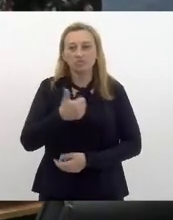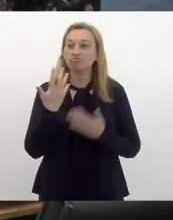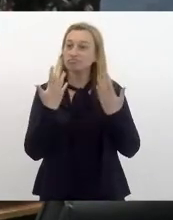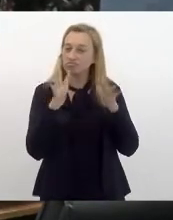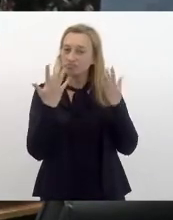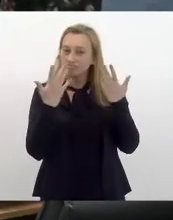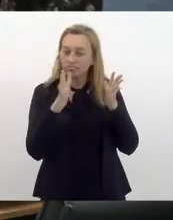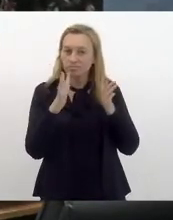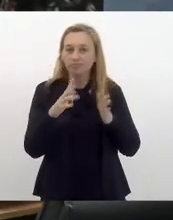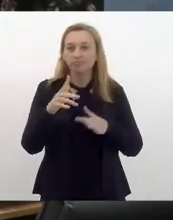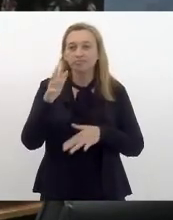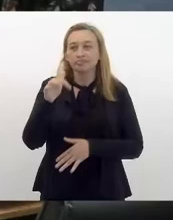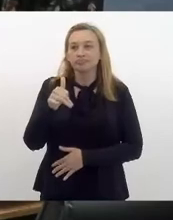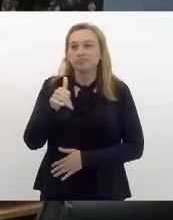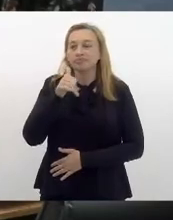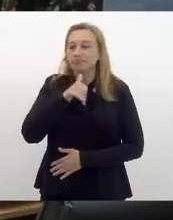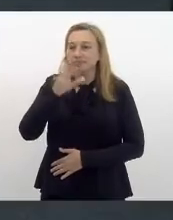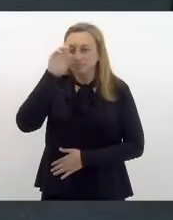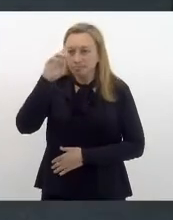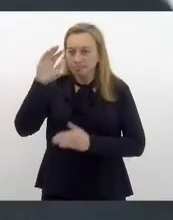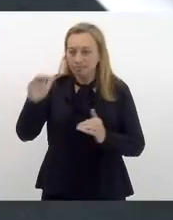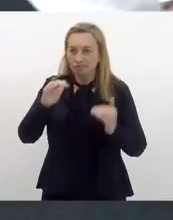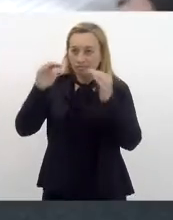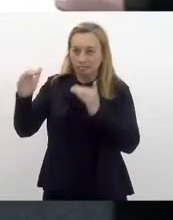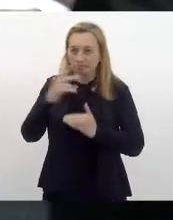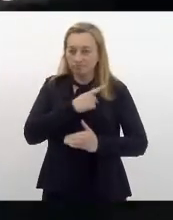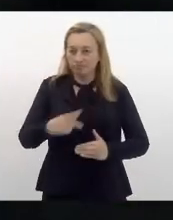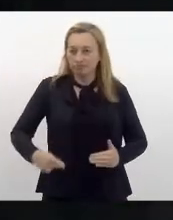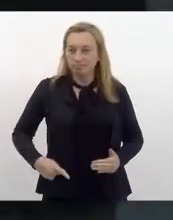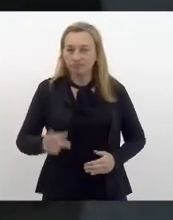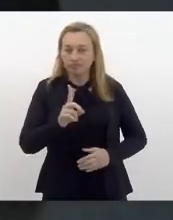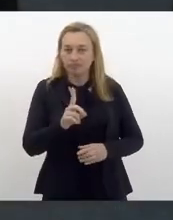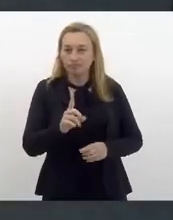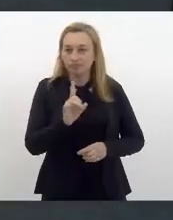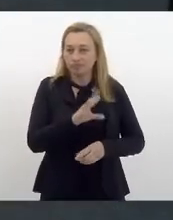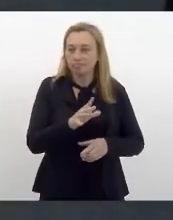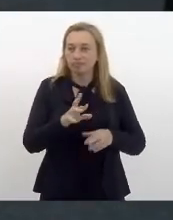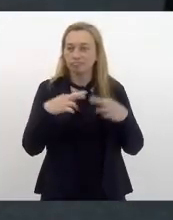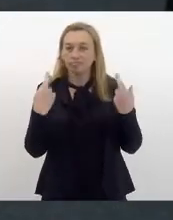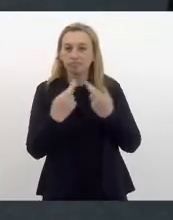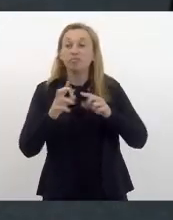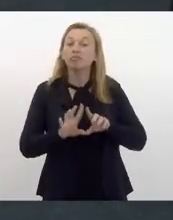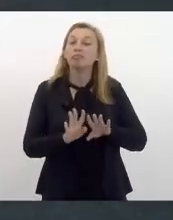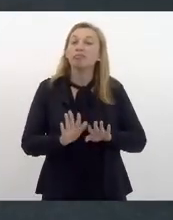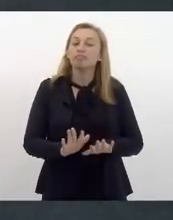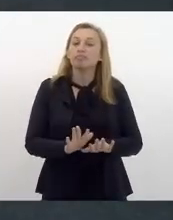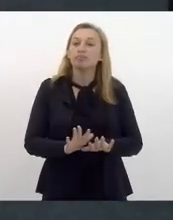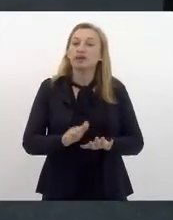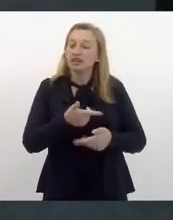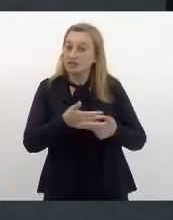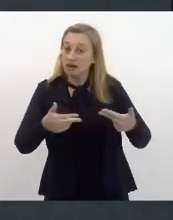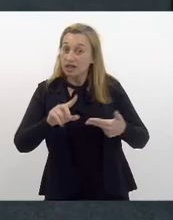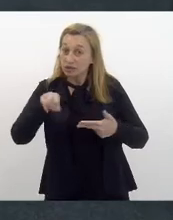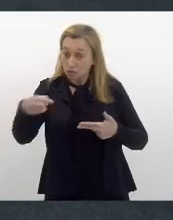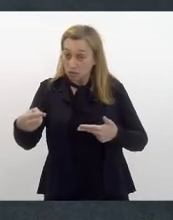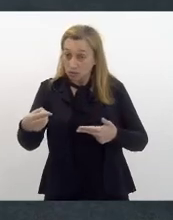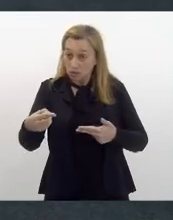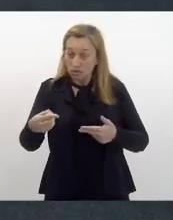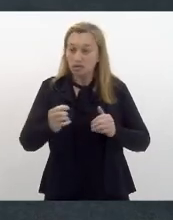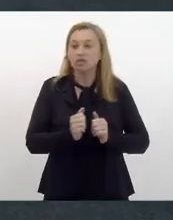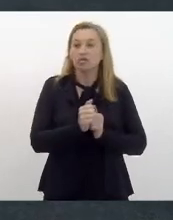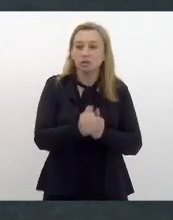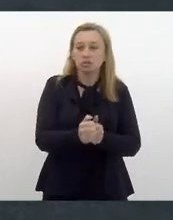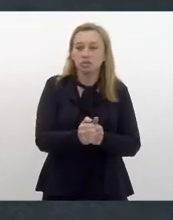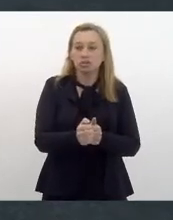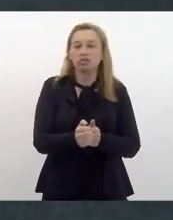parabenizar a vossa excelência pelo exercício da presidência não só dessa seção né é de várias que vacinas tem